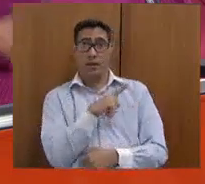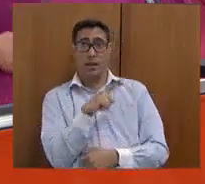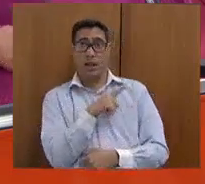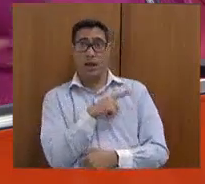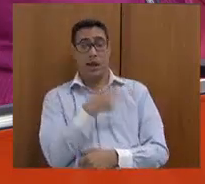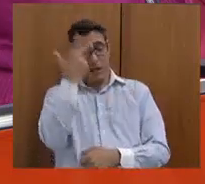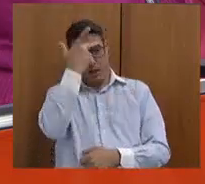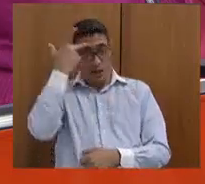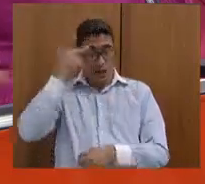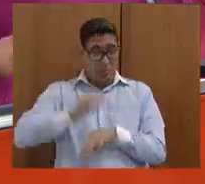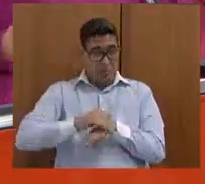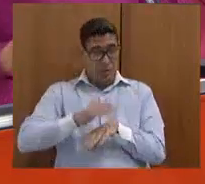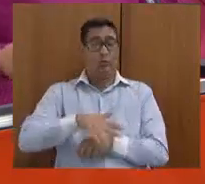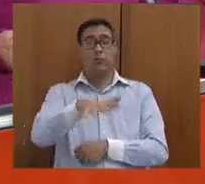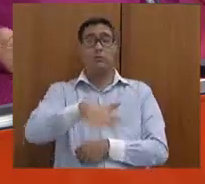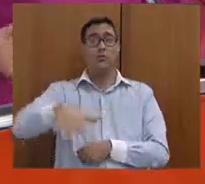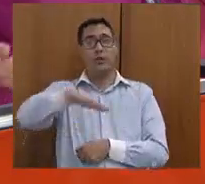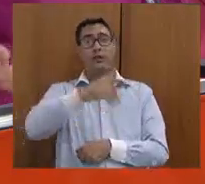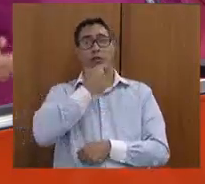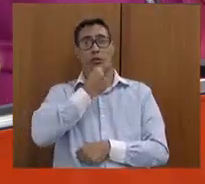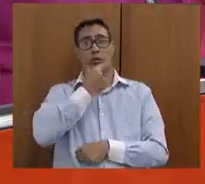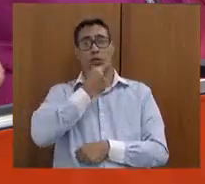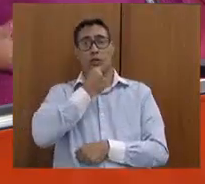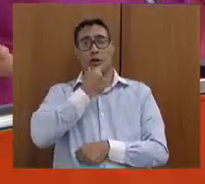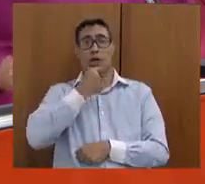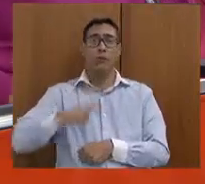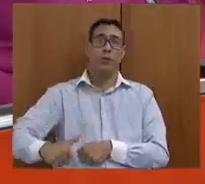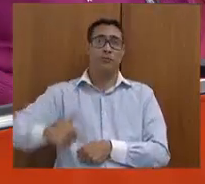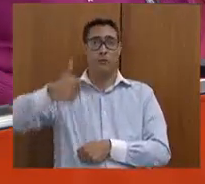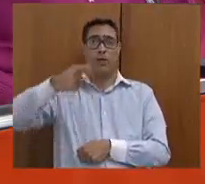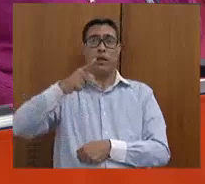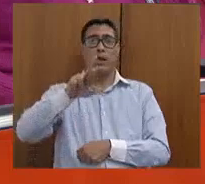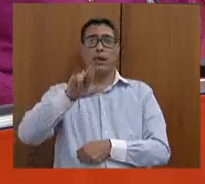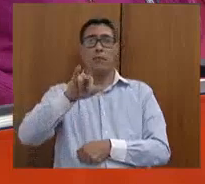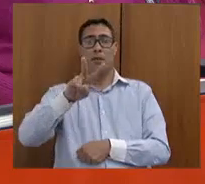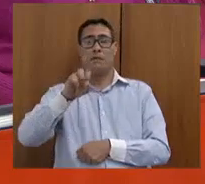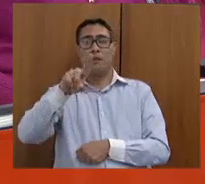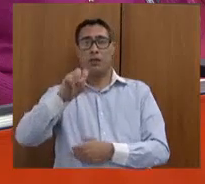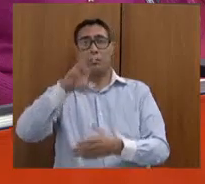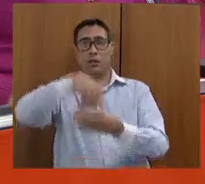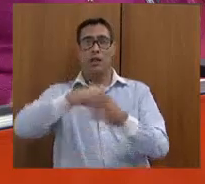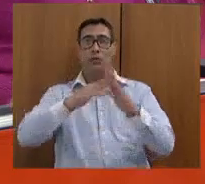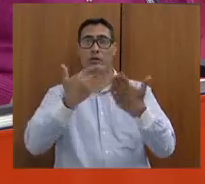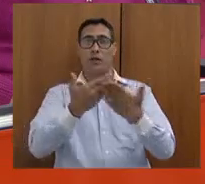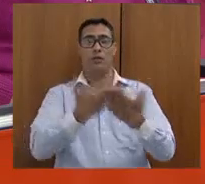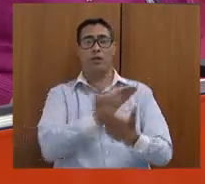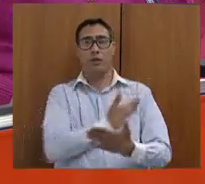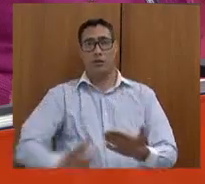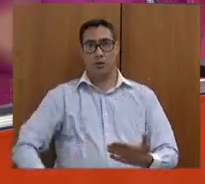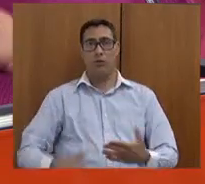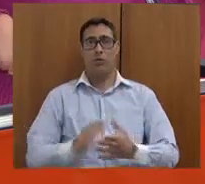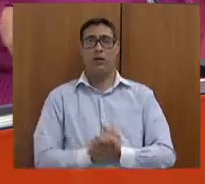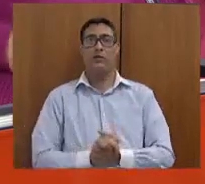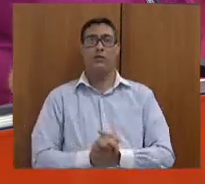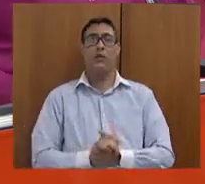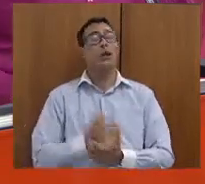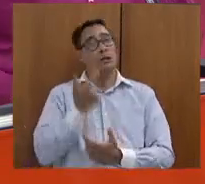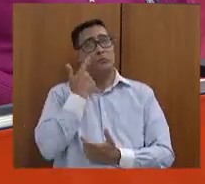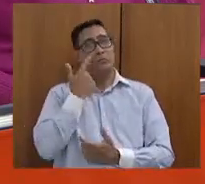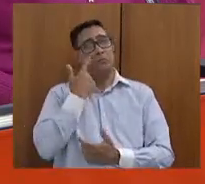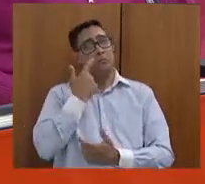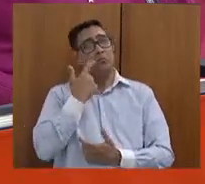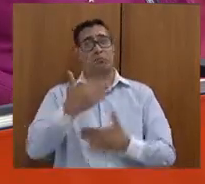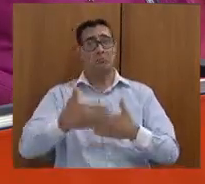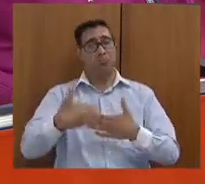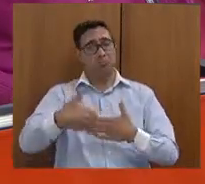pessoas em geral homens armados privados dentro das escolas estaduais então eu vou tão logo a gente tenha